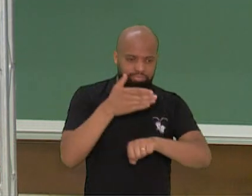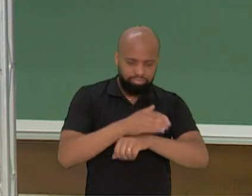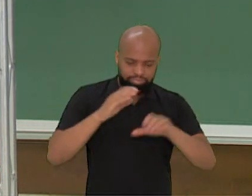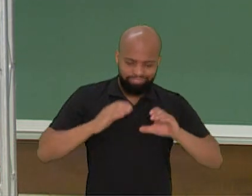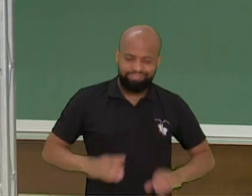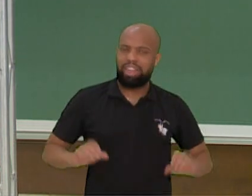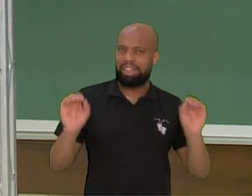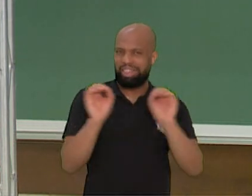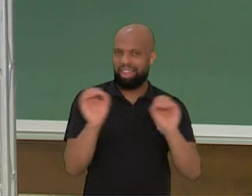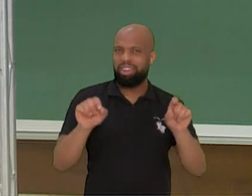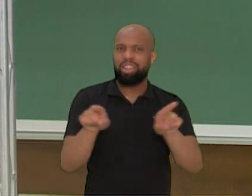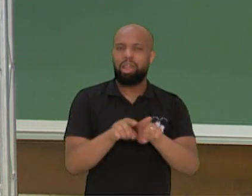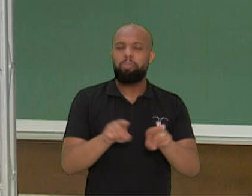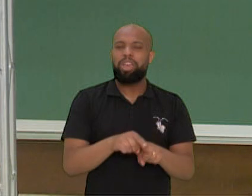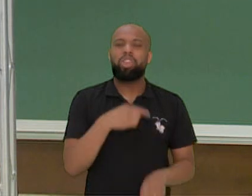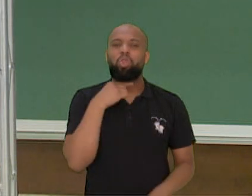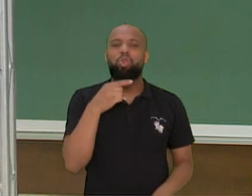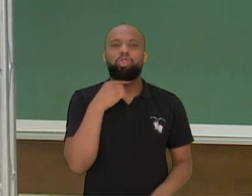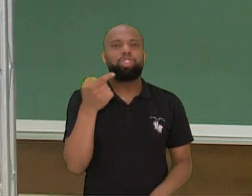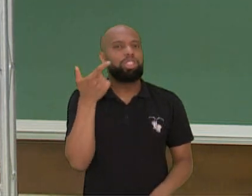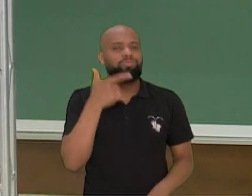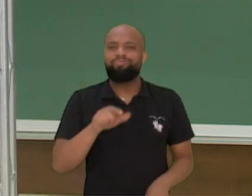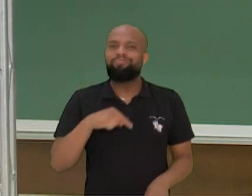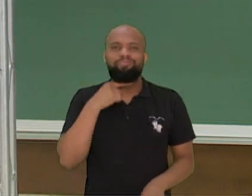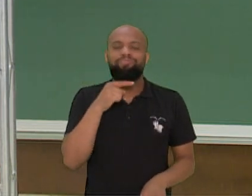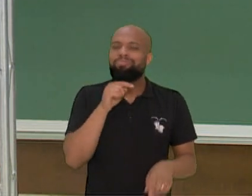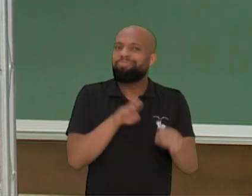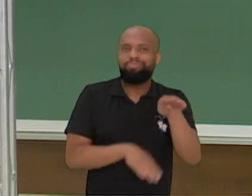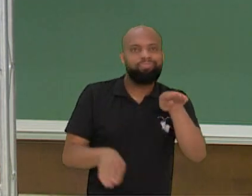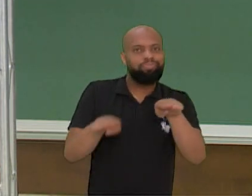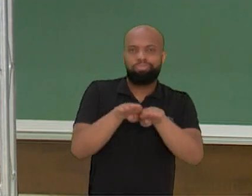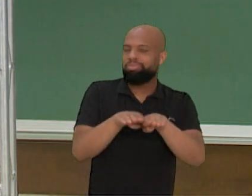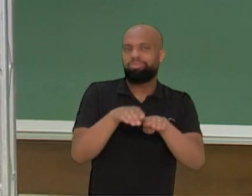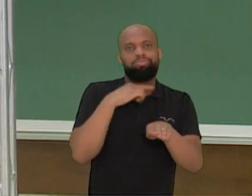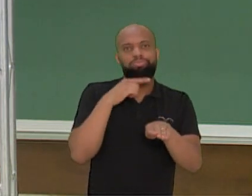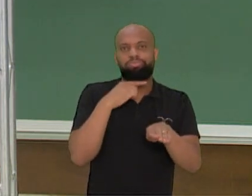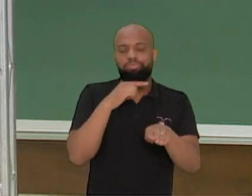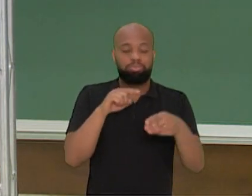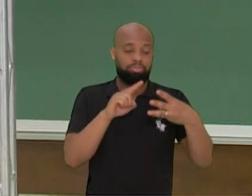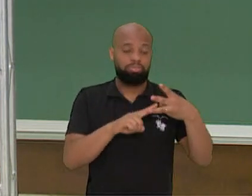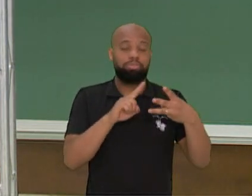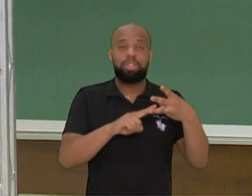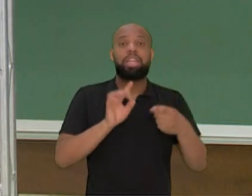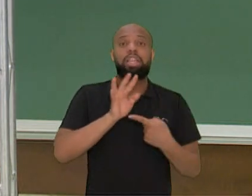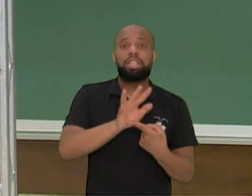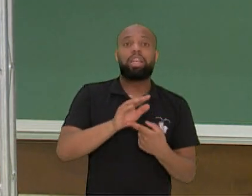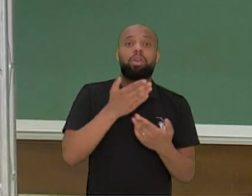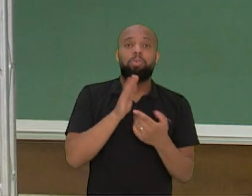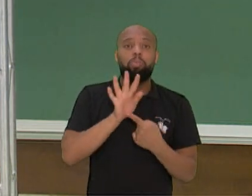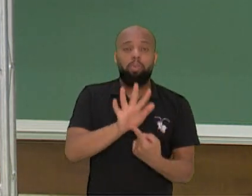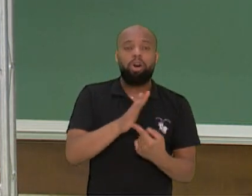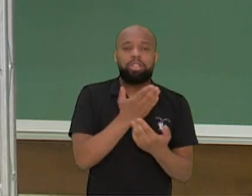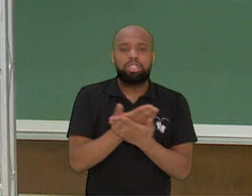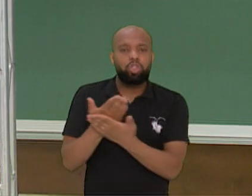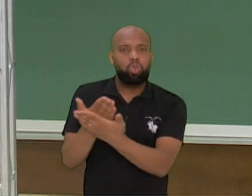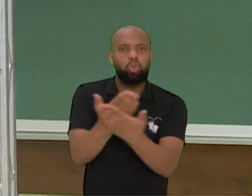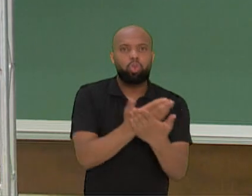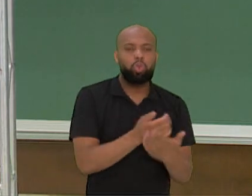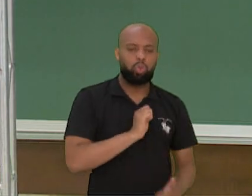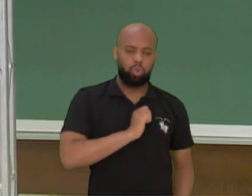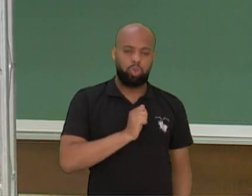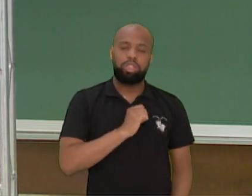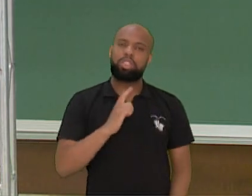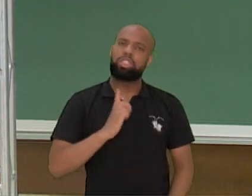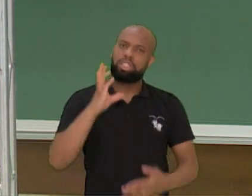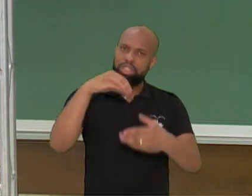de condições para a conquista da igualdade intelectual. E a letra C, ela mostra que estudos antropológicos de grandes